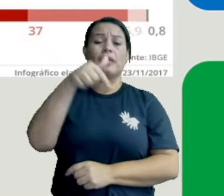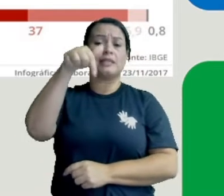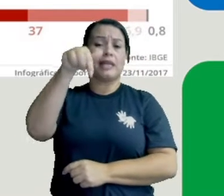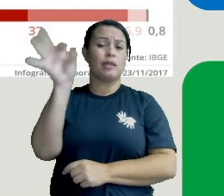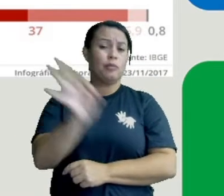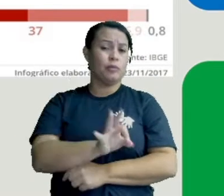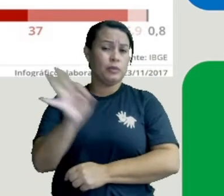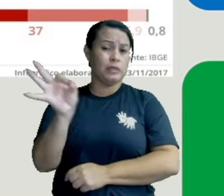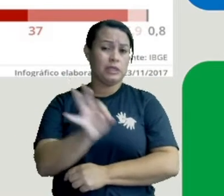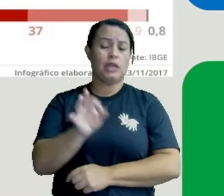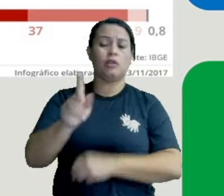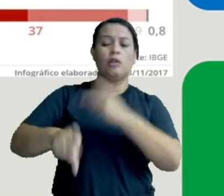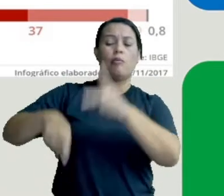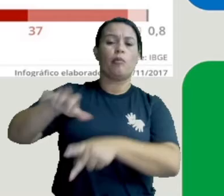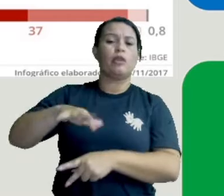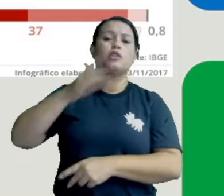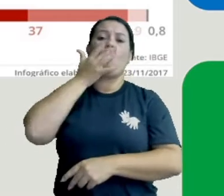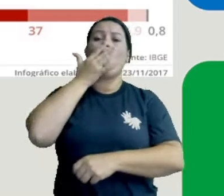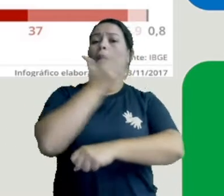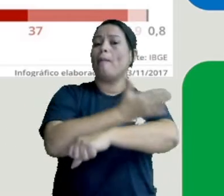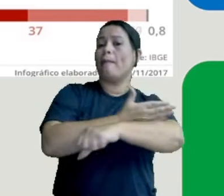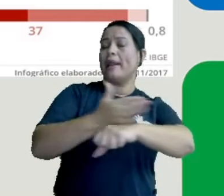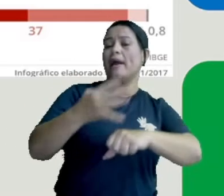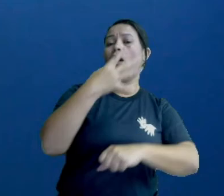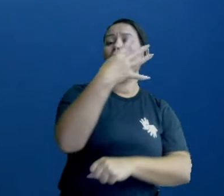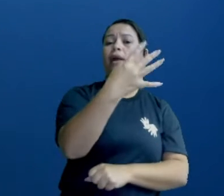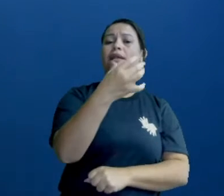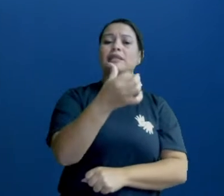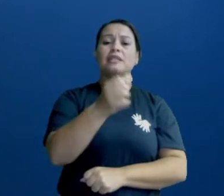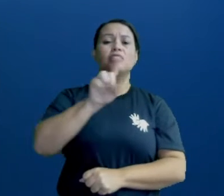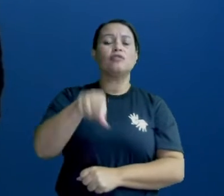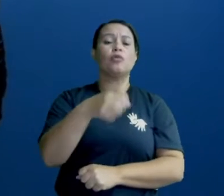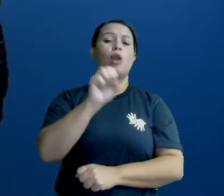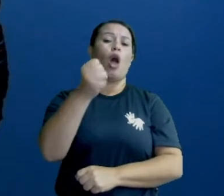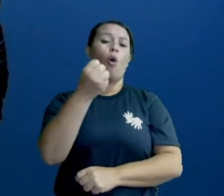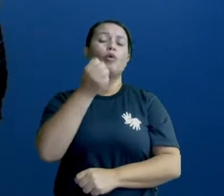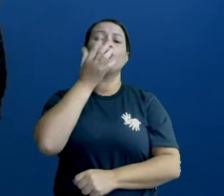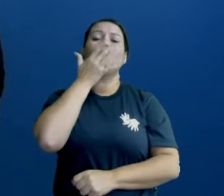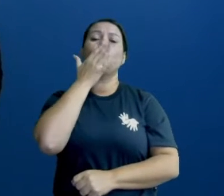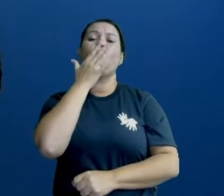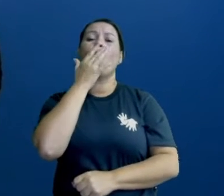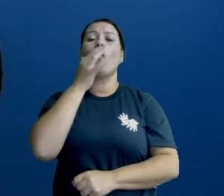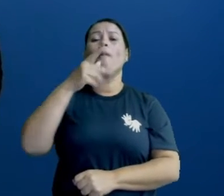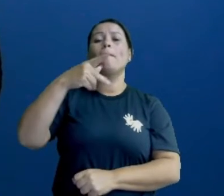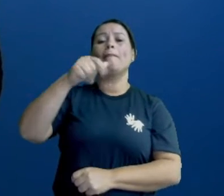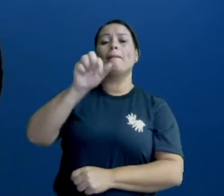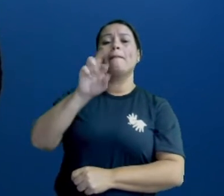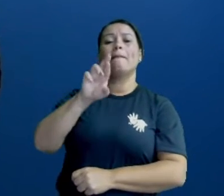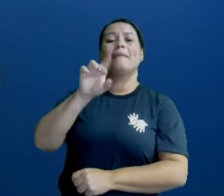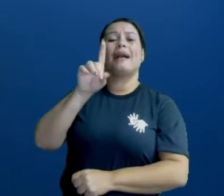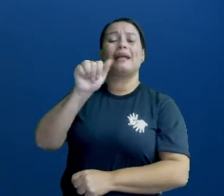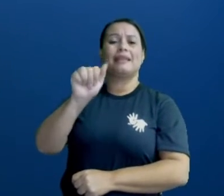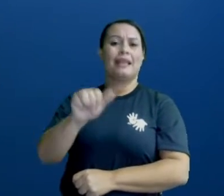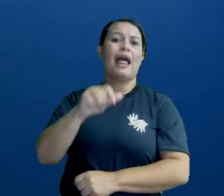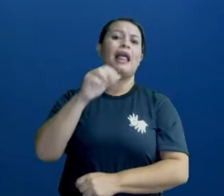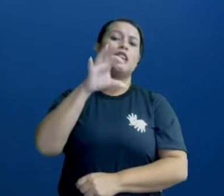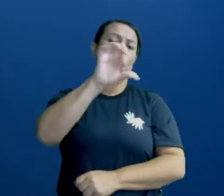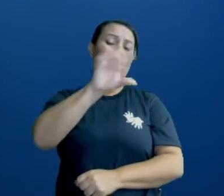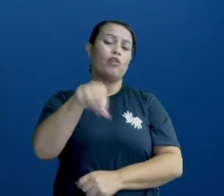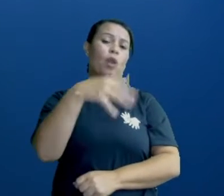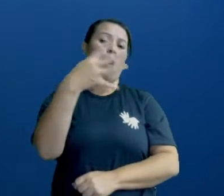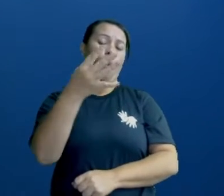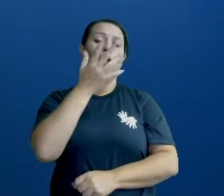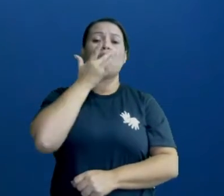da população se declarou como branca e 46,8% como parda. E ainda temos aí 9,4% que se